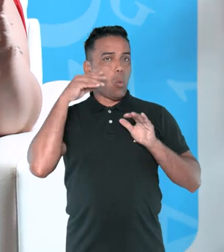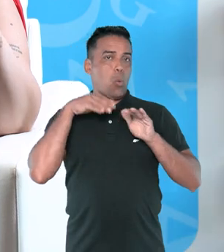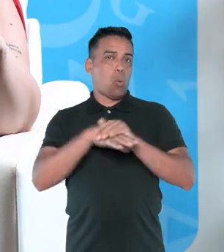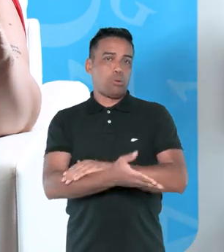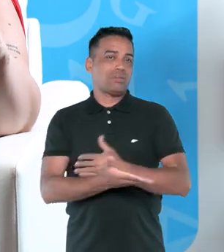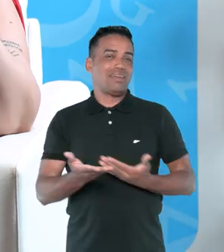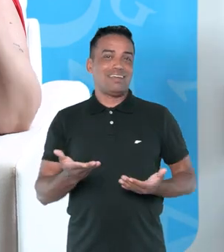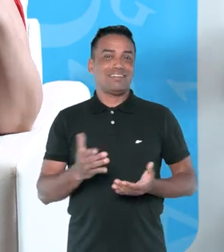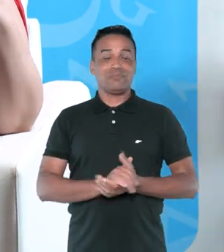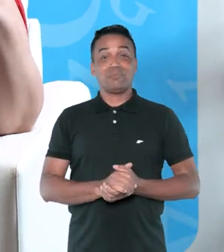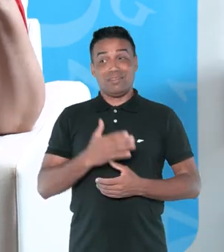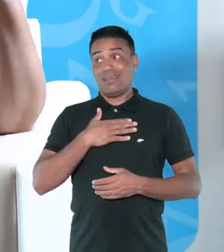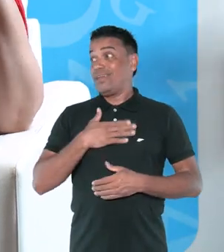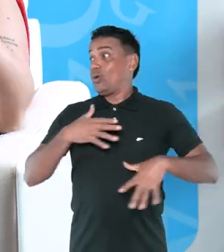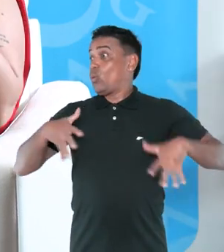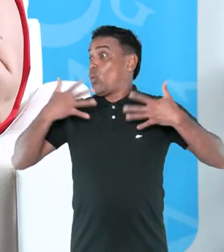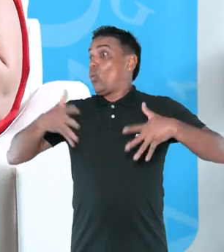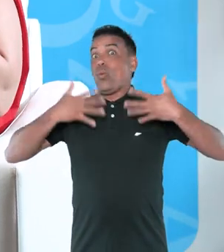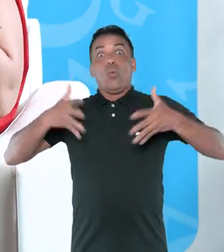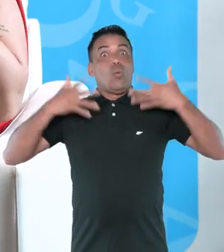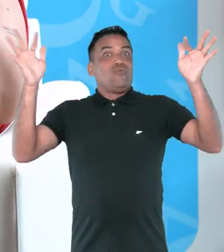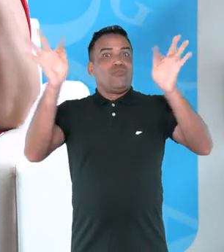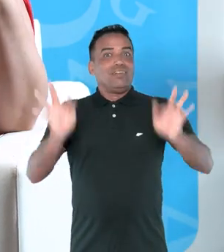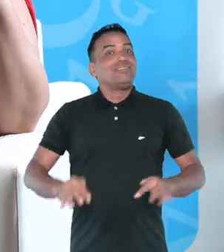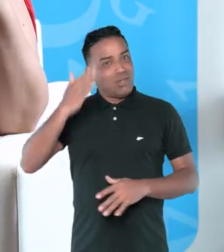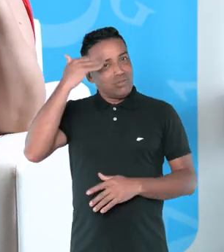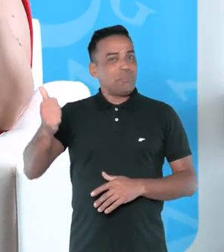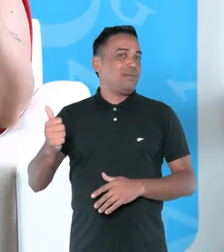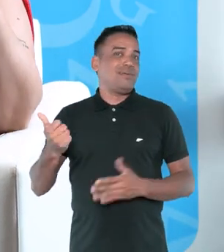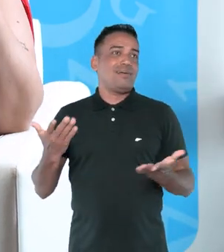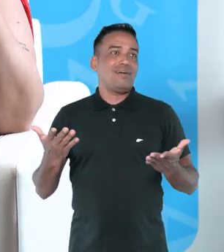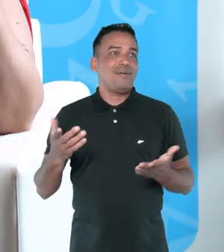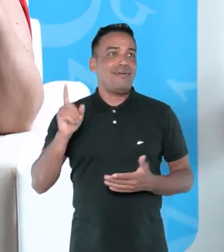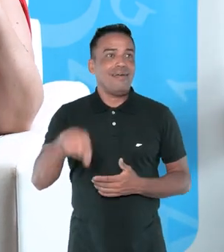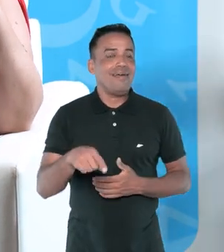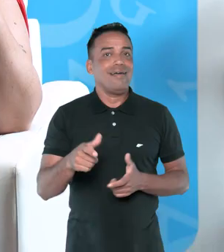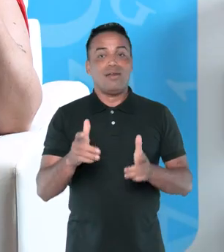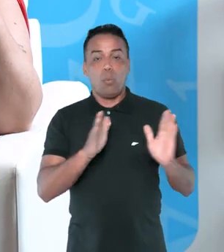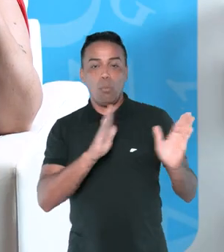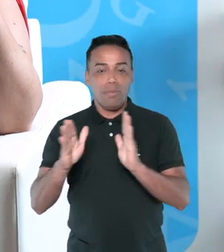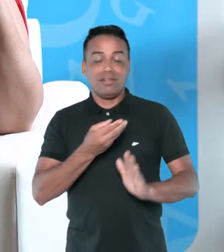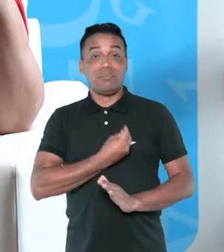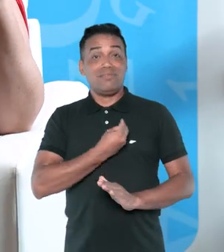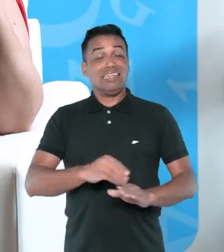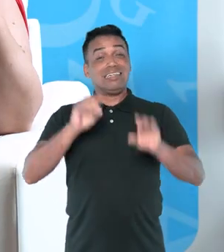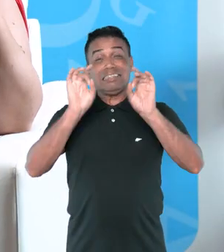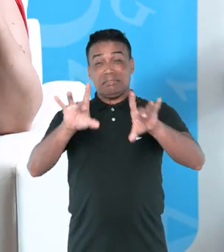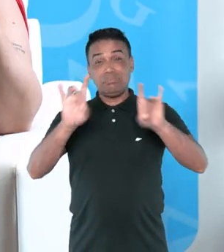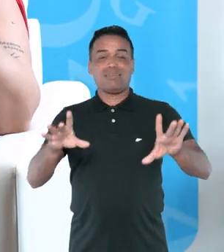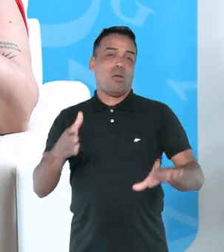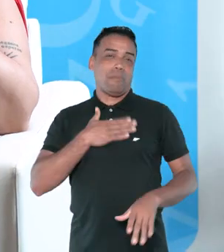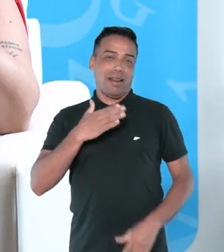fazer apenas um curso, e eu estava tendo, eu sabia que era um grande momento para a minha vida, eu sabia que ali